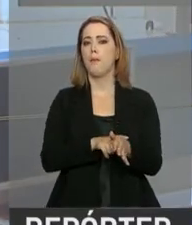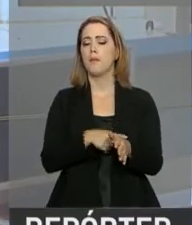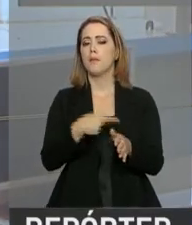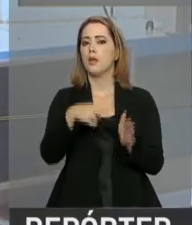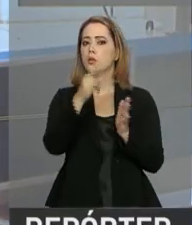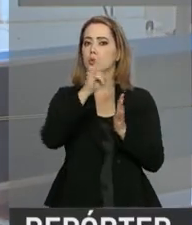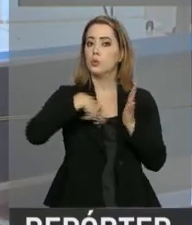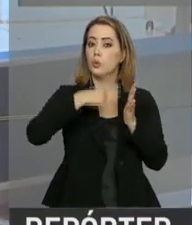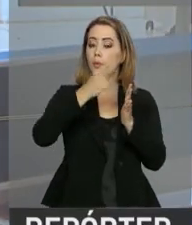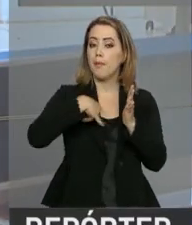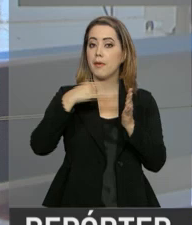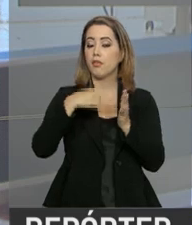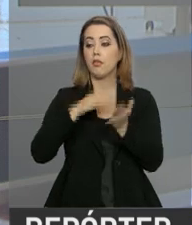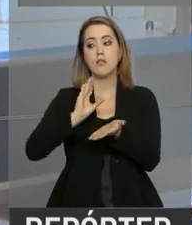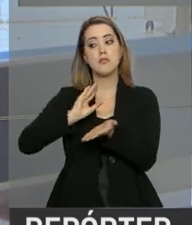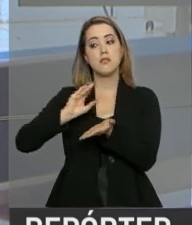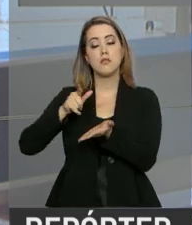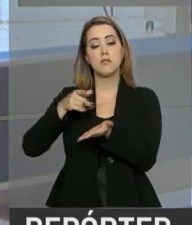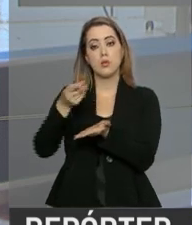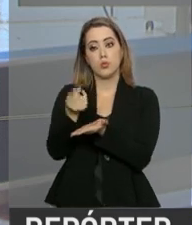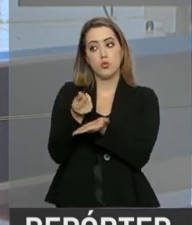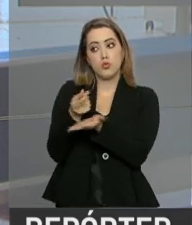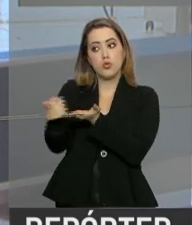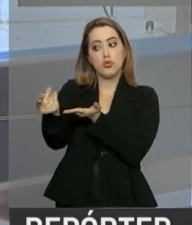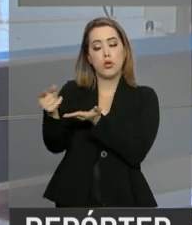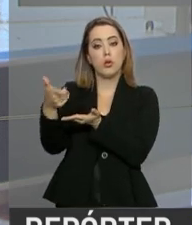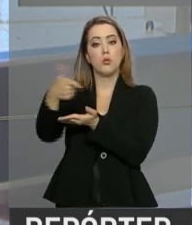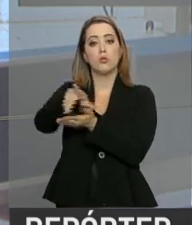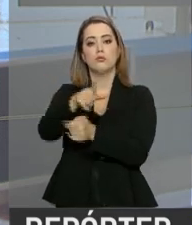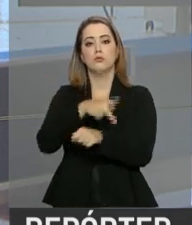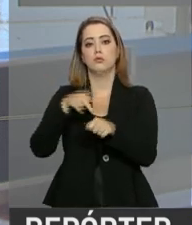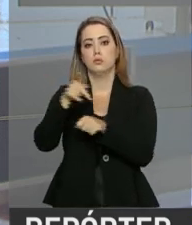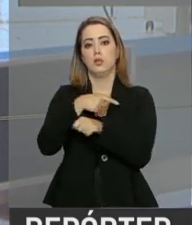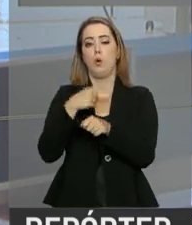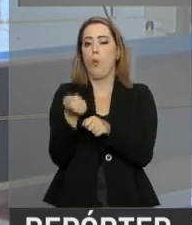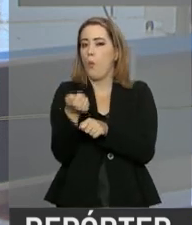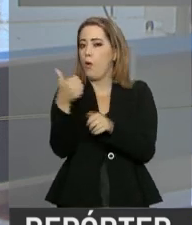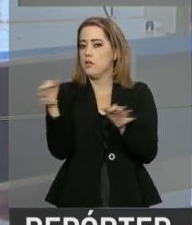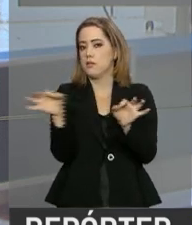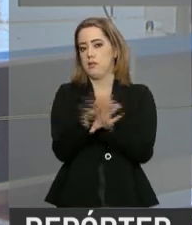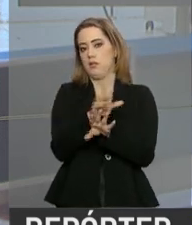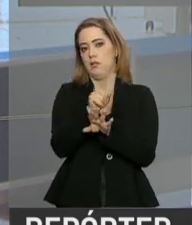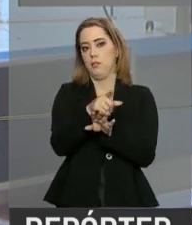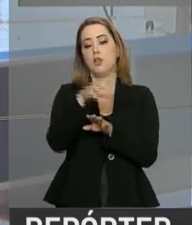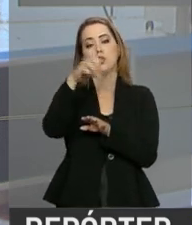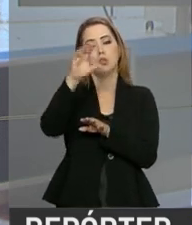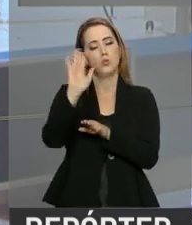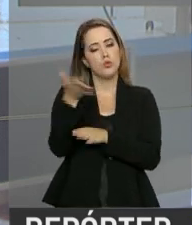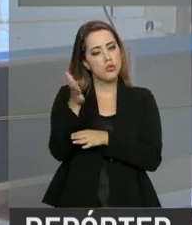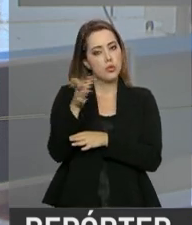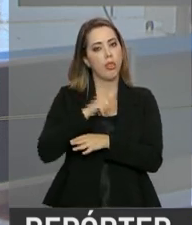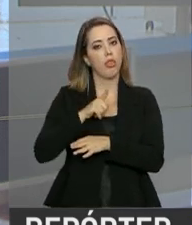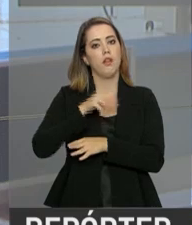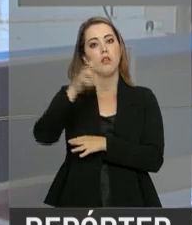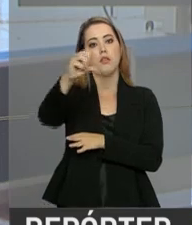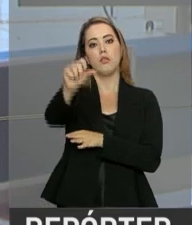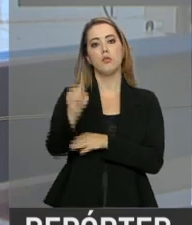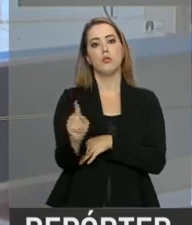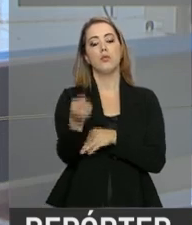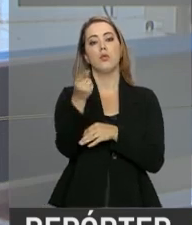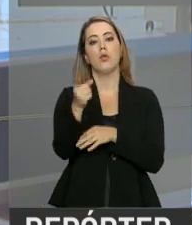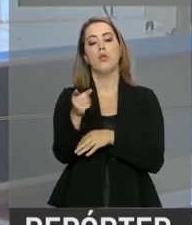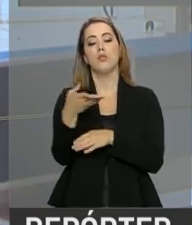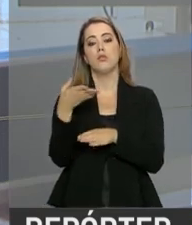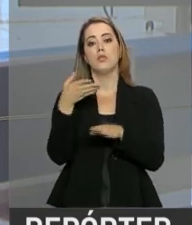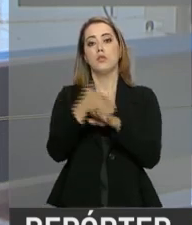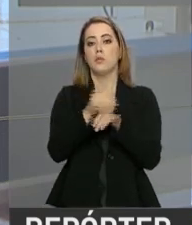recursos no exterior está quase no fim até agora a Receita Federal já recebeu mais de 9.000 adesões de pessoas físicas e 34 de